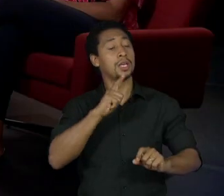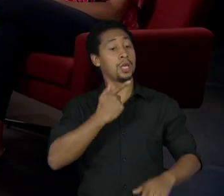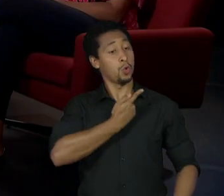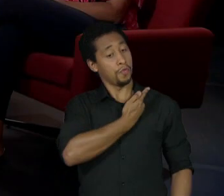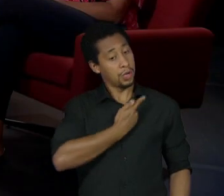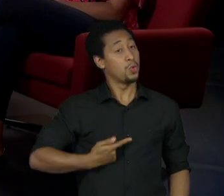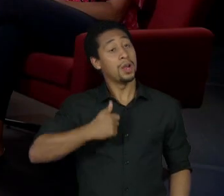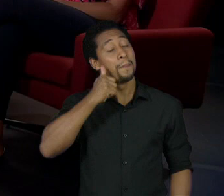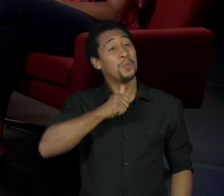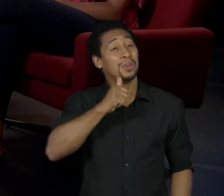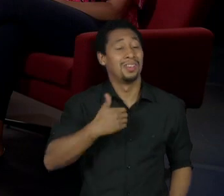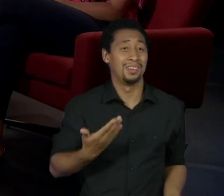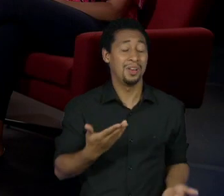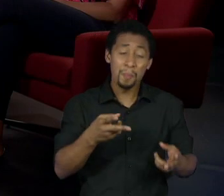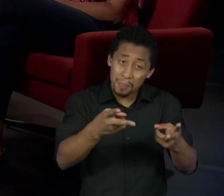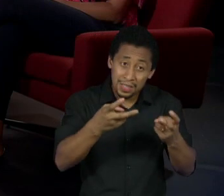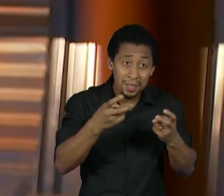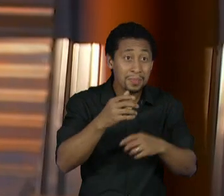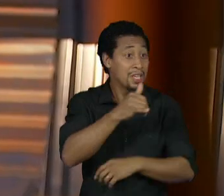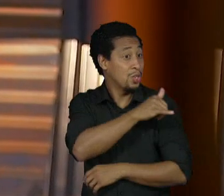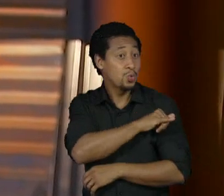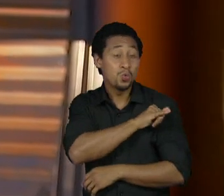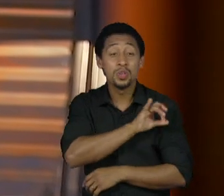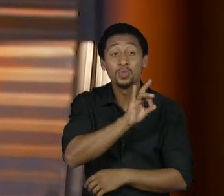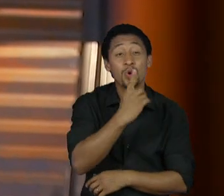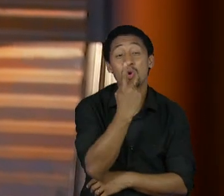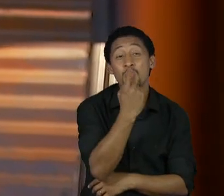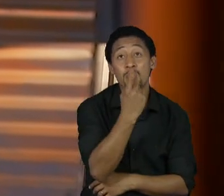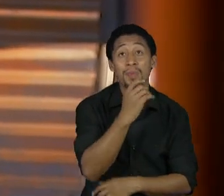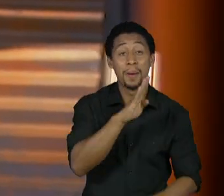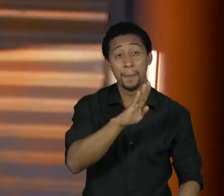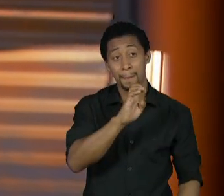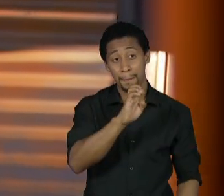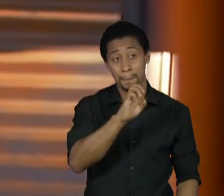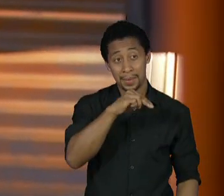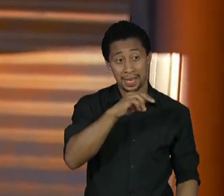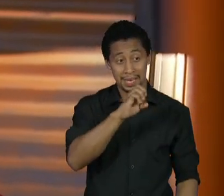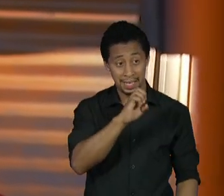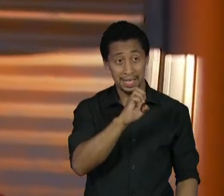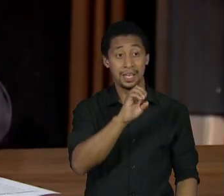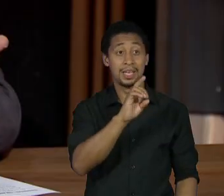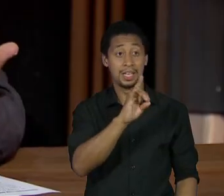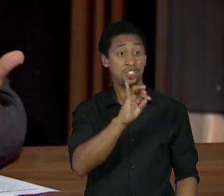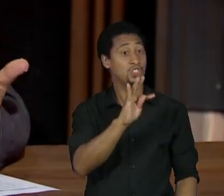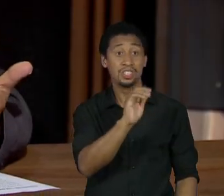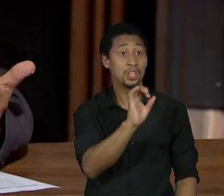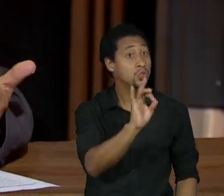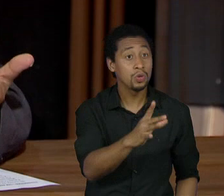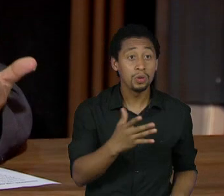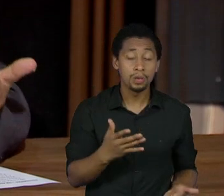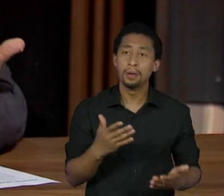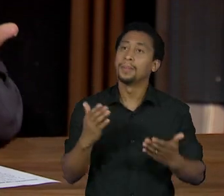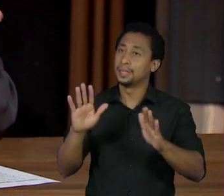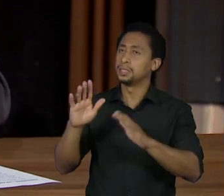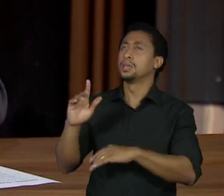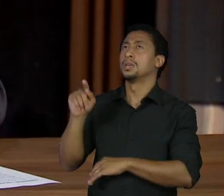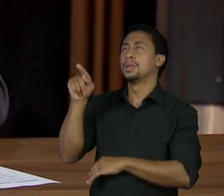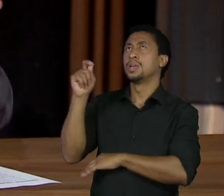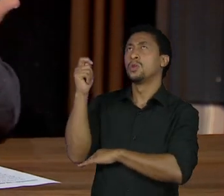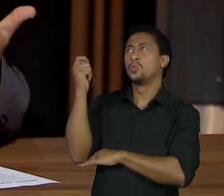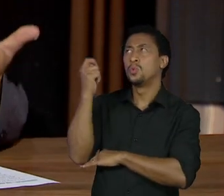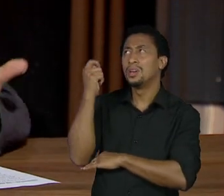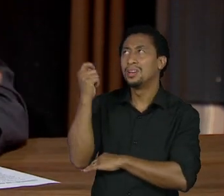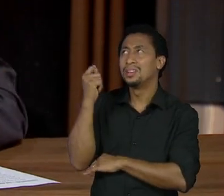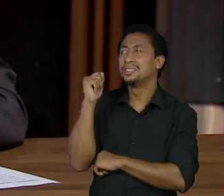Janeiro e agora no Rio Grande do Norte. Olha aí, tá vendo? A gente conta assim... A Fátima Bezerra. Não é isso? Isso.